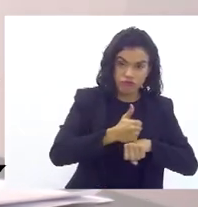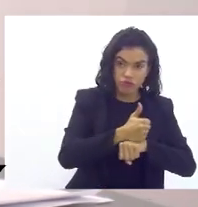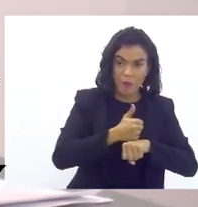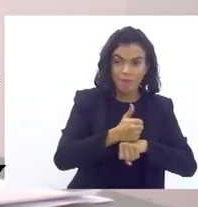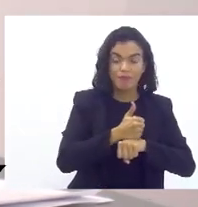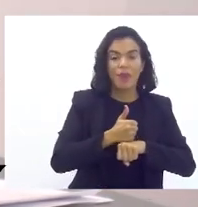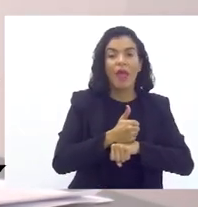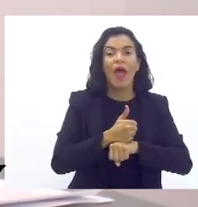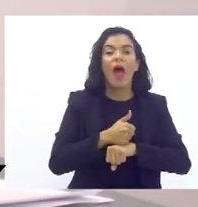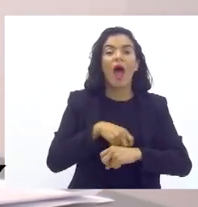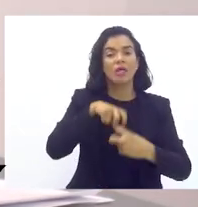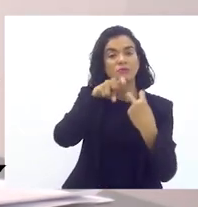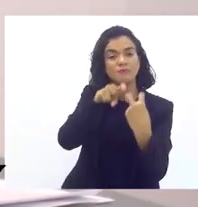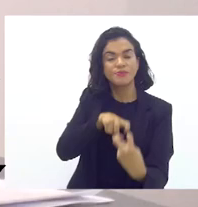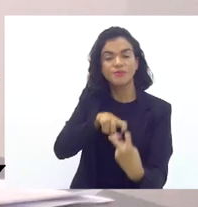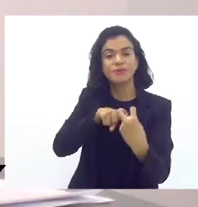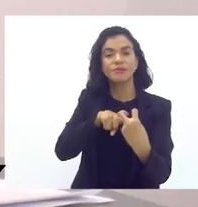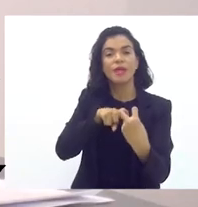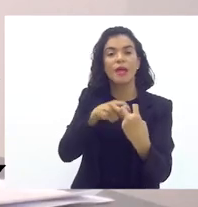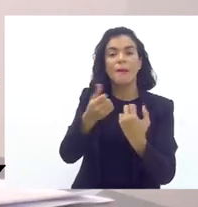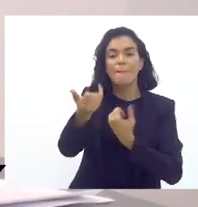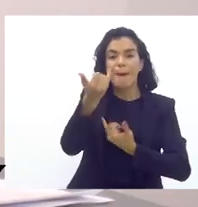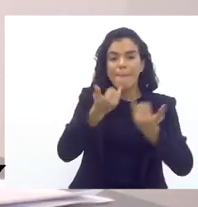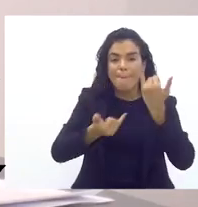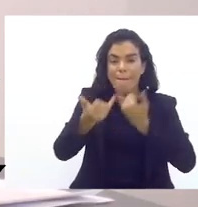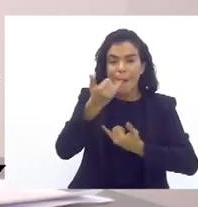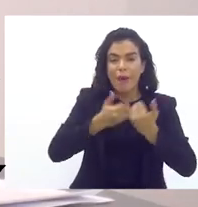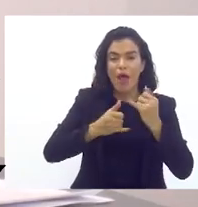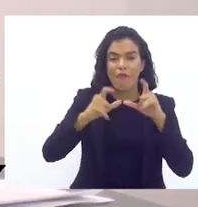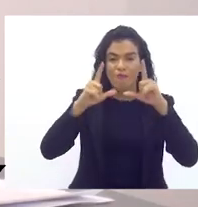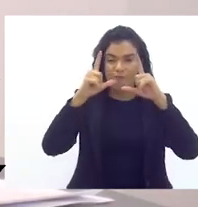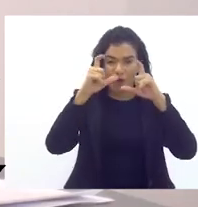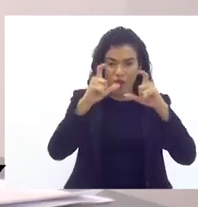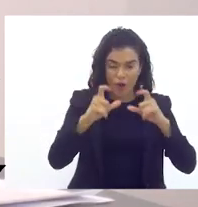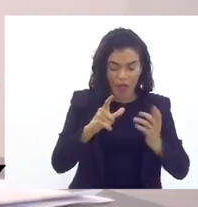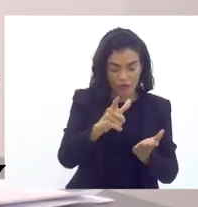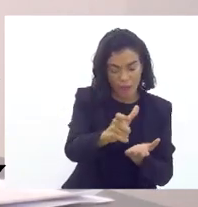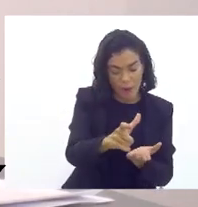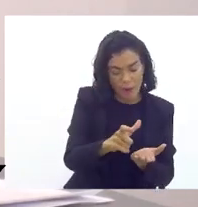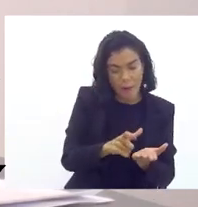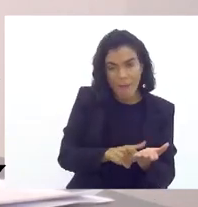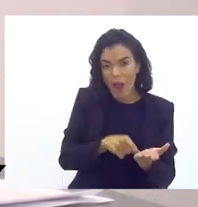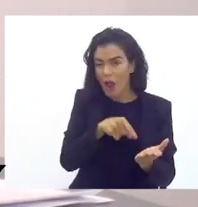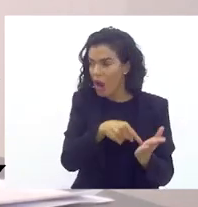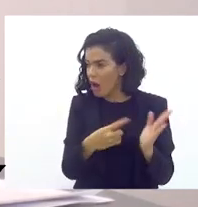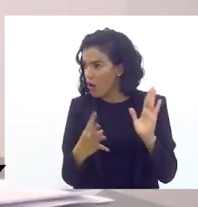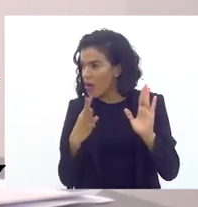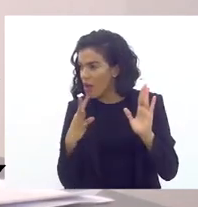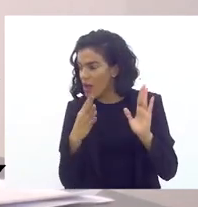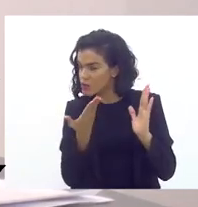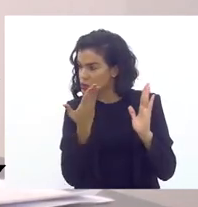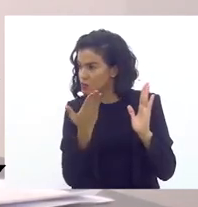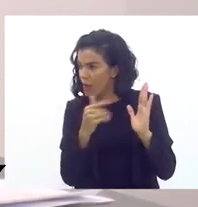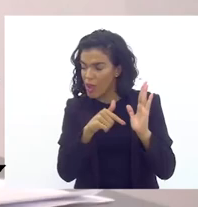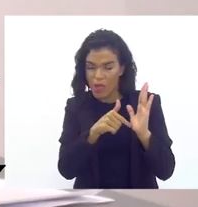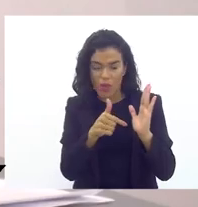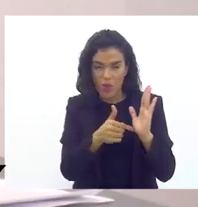coleta dessa evidência do reconhecimento fotográfico do reconhecimento pessoal do depoimento